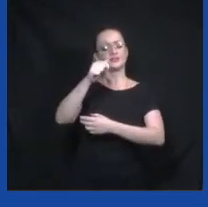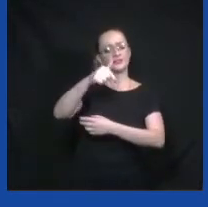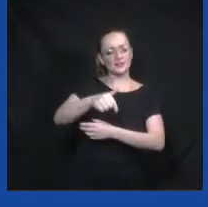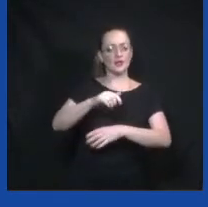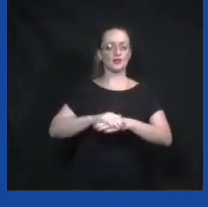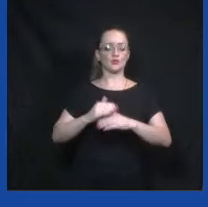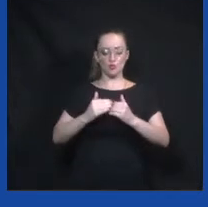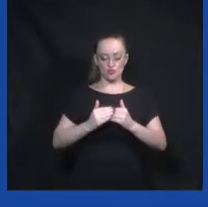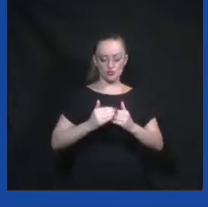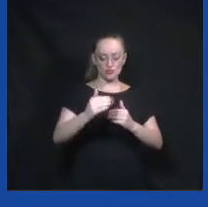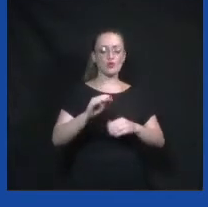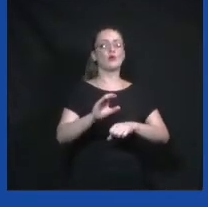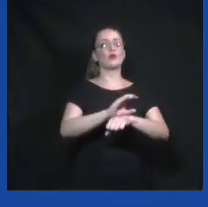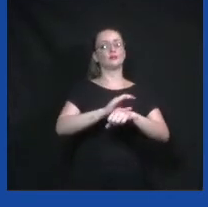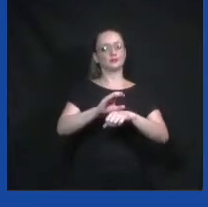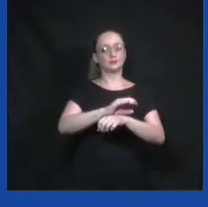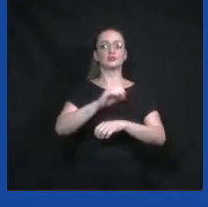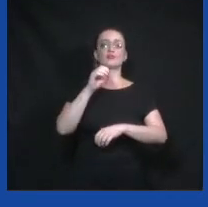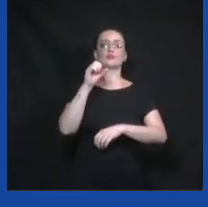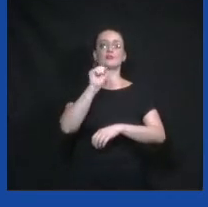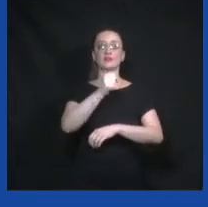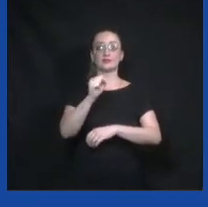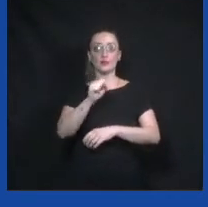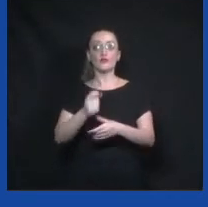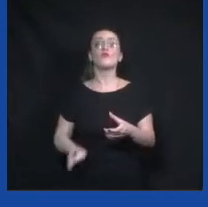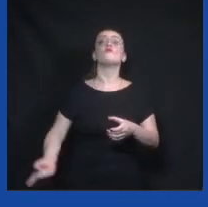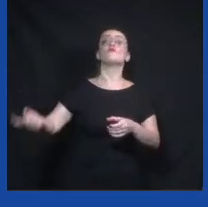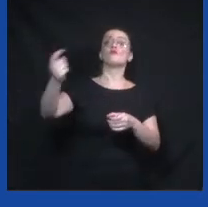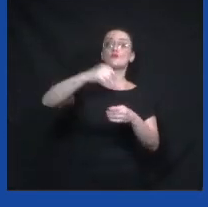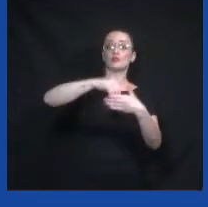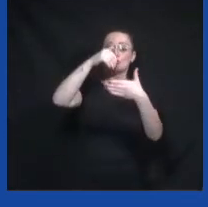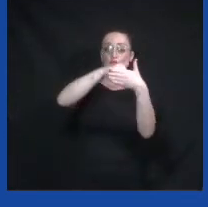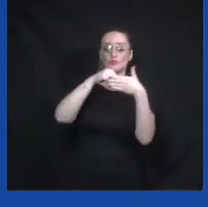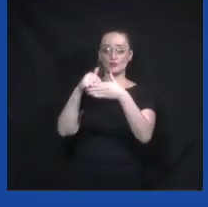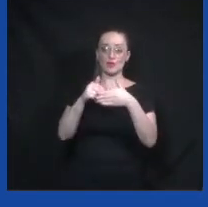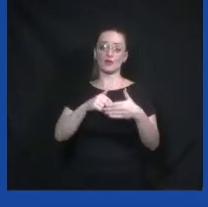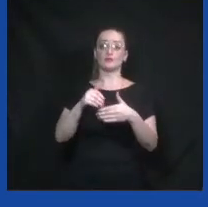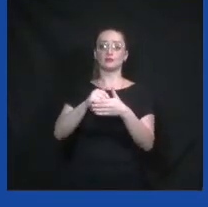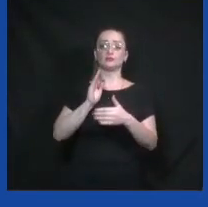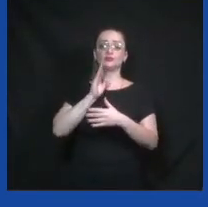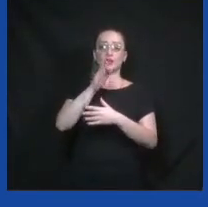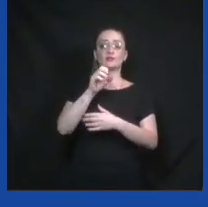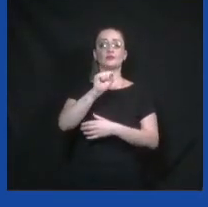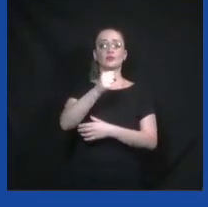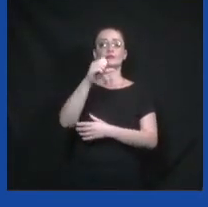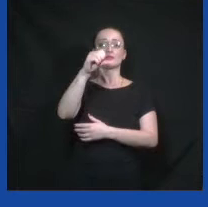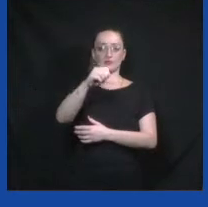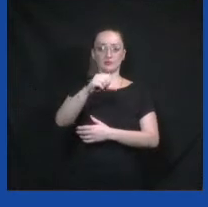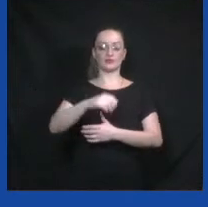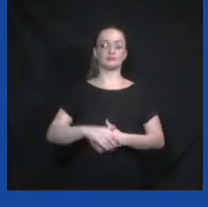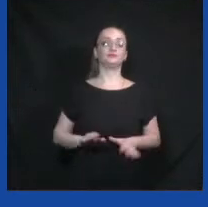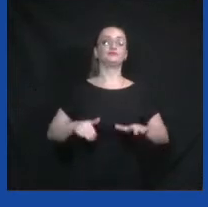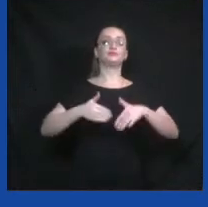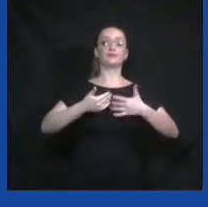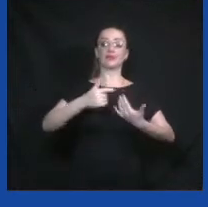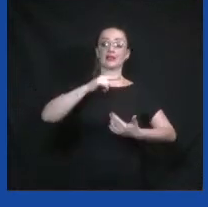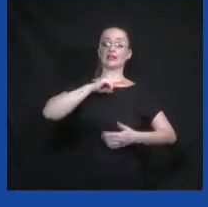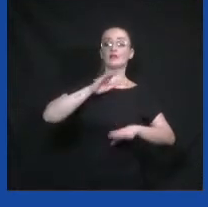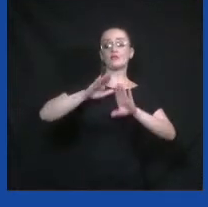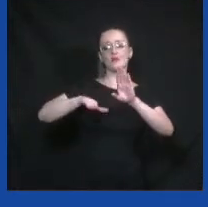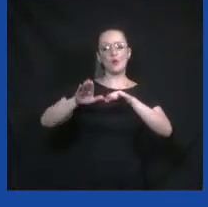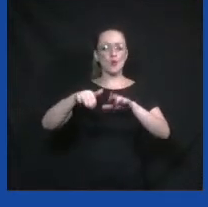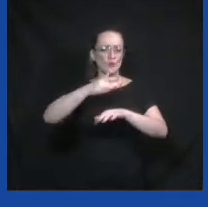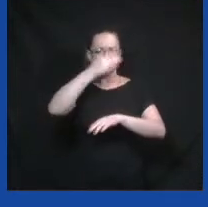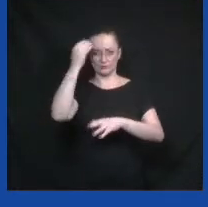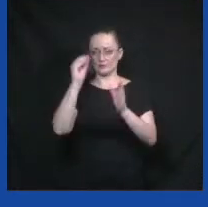promulgação da Constituição Cidadã em 88 e volta da eleição direta para o presidente em 89. Coube a alguns